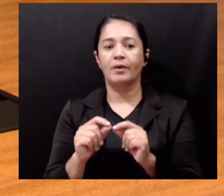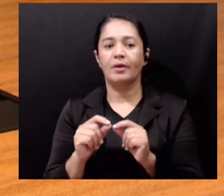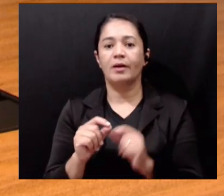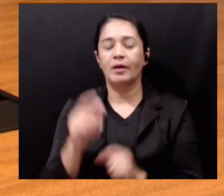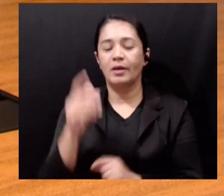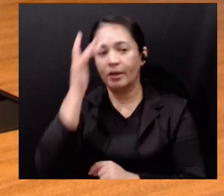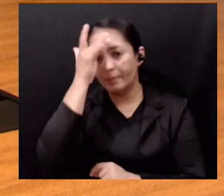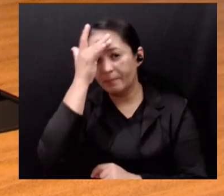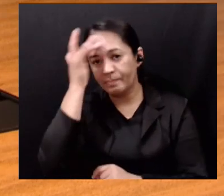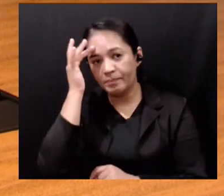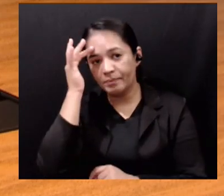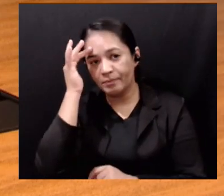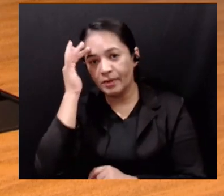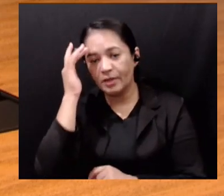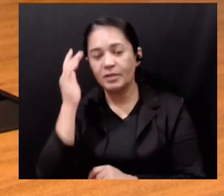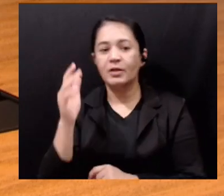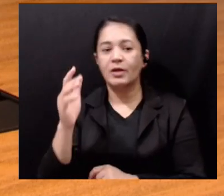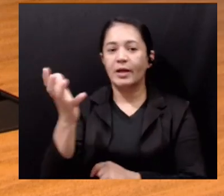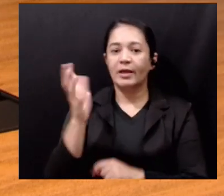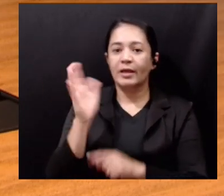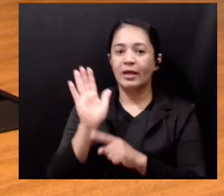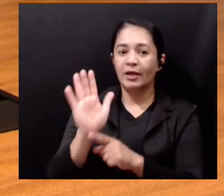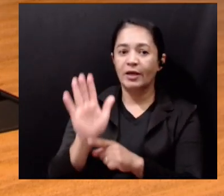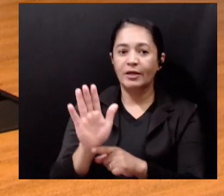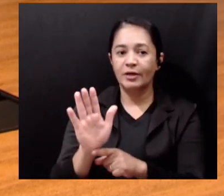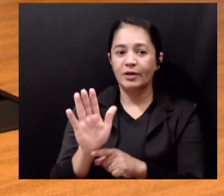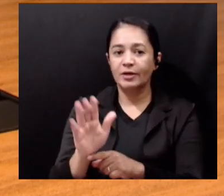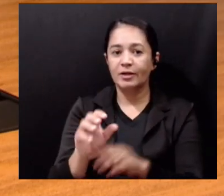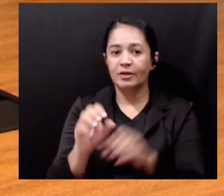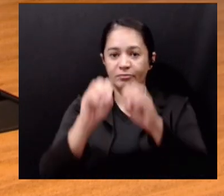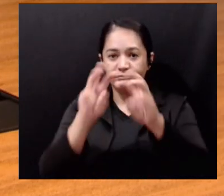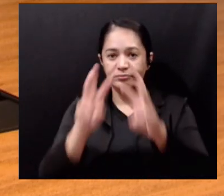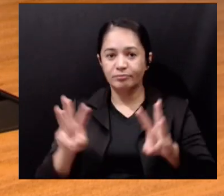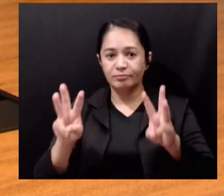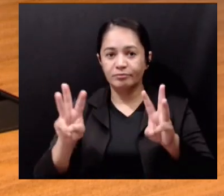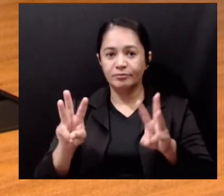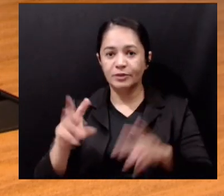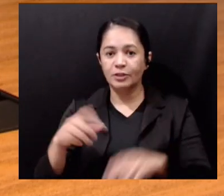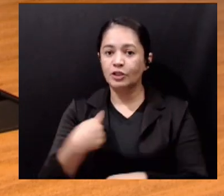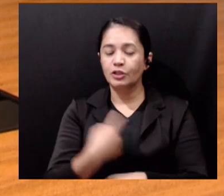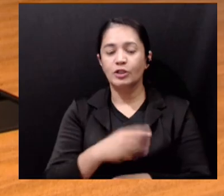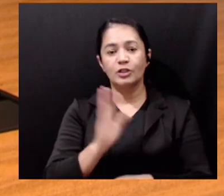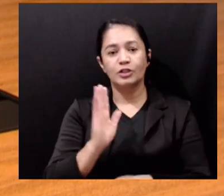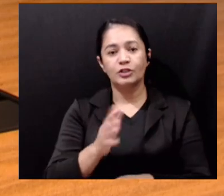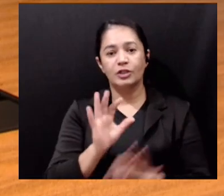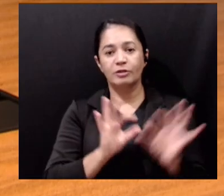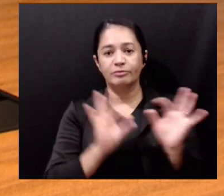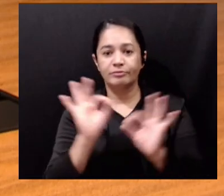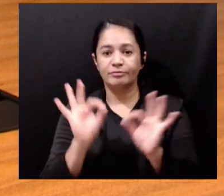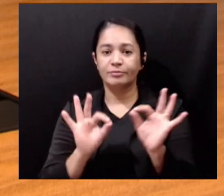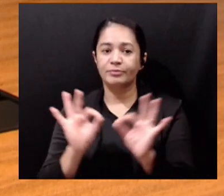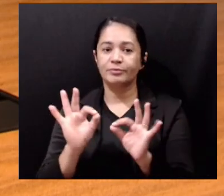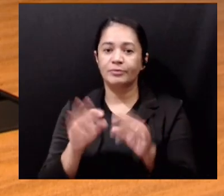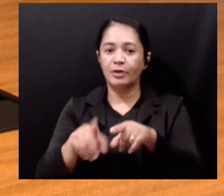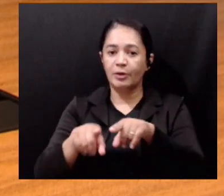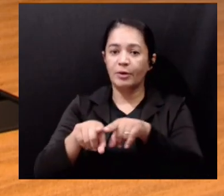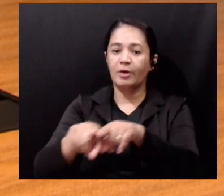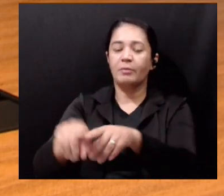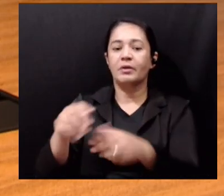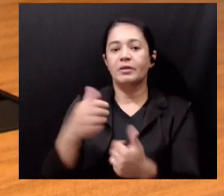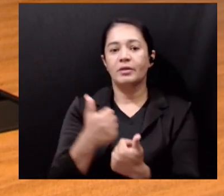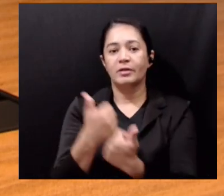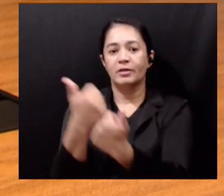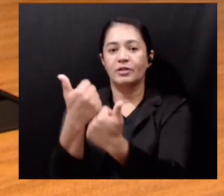puder colaborar, procura, manda um inbox lá. Isso, a gente está organizando esses patrocínios, Já está pintando alguma coisa ou não? Ou por